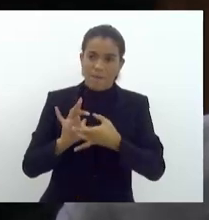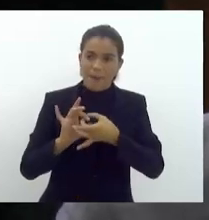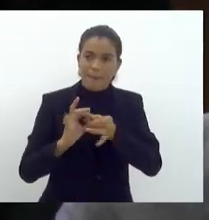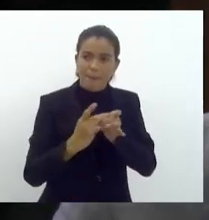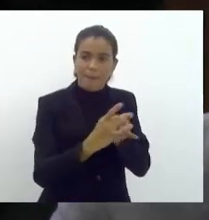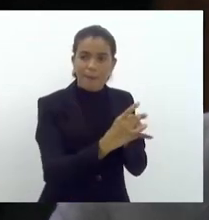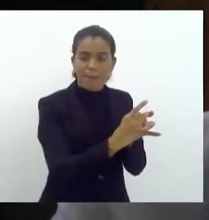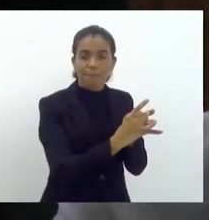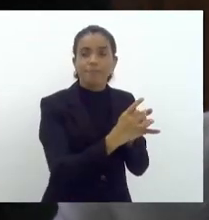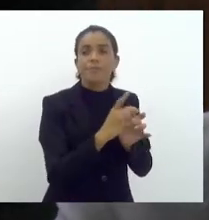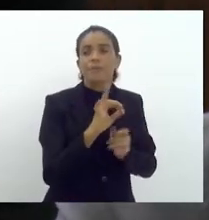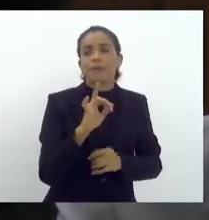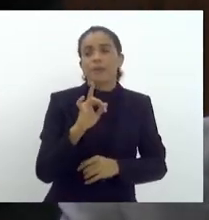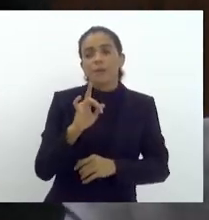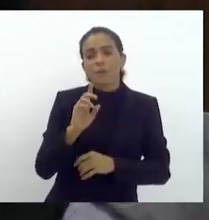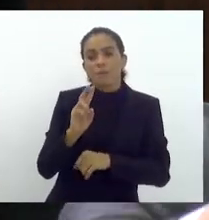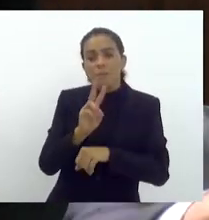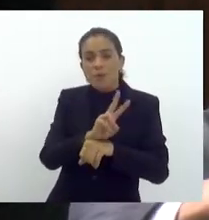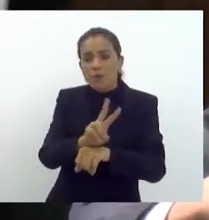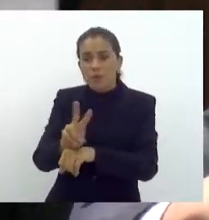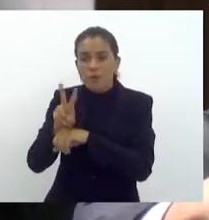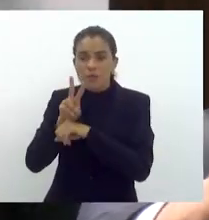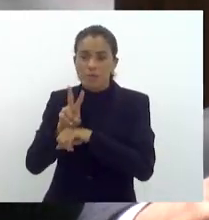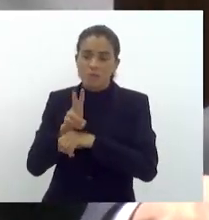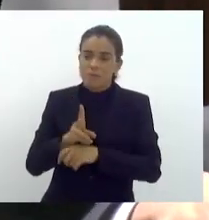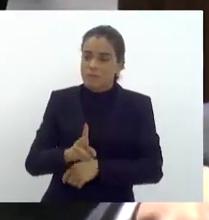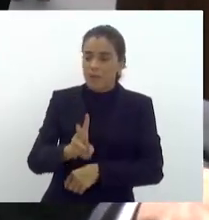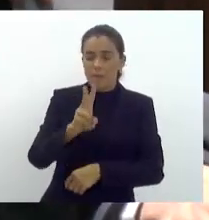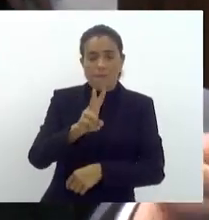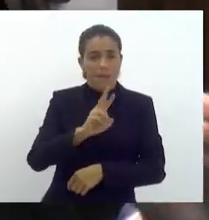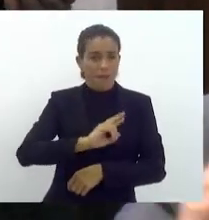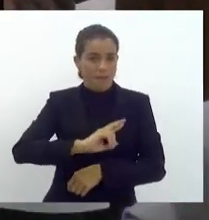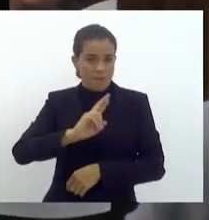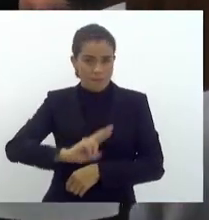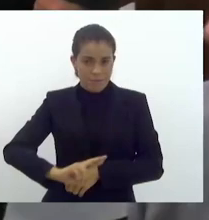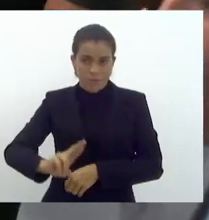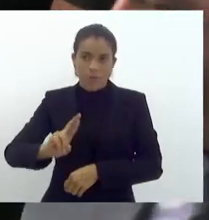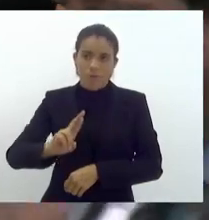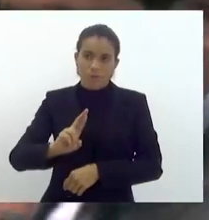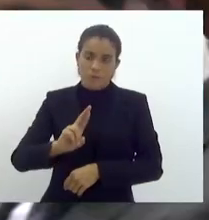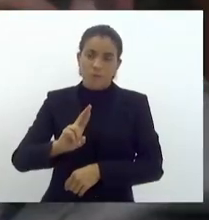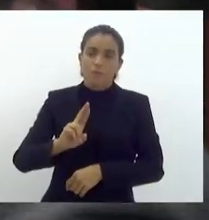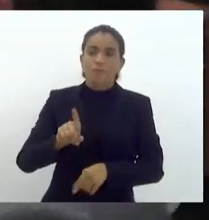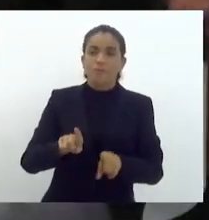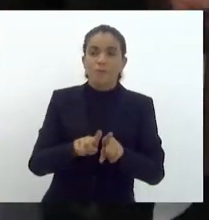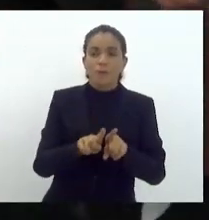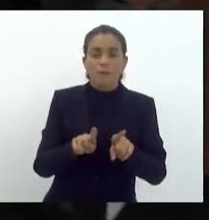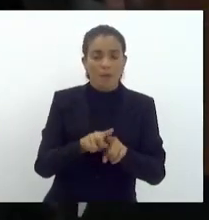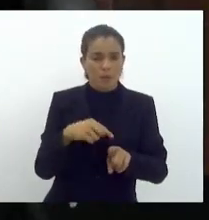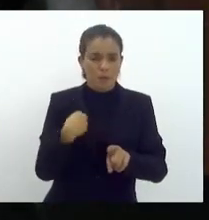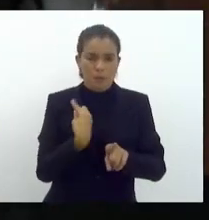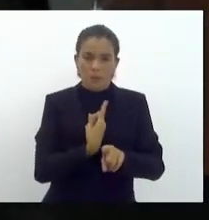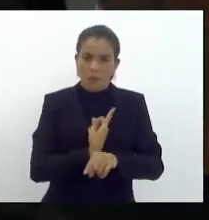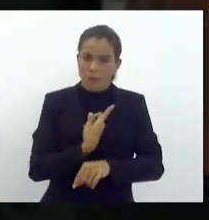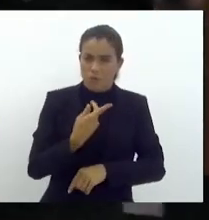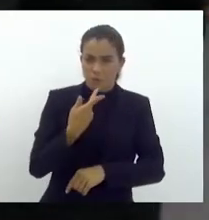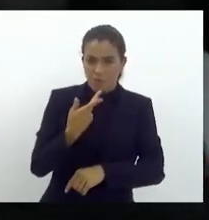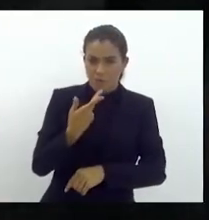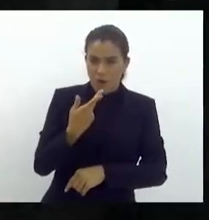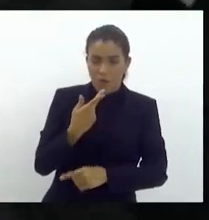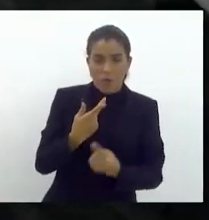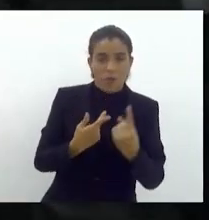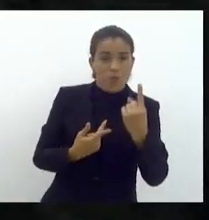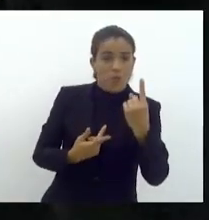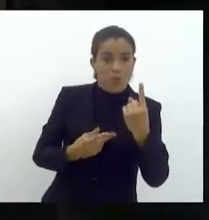vezes é feita pelos tempos religiosos de registrar aqui que nós não estamos falando de